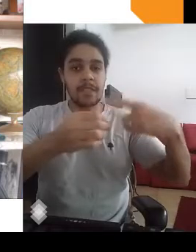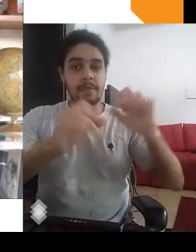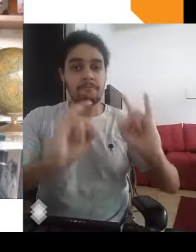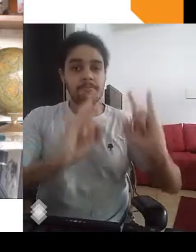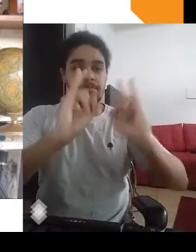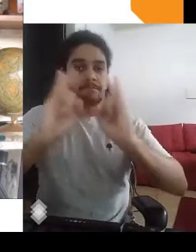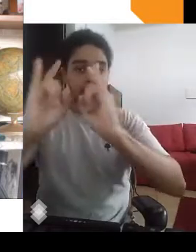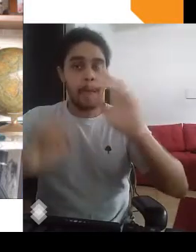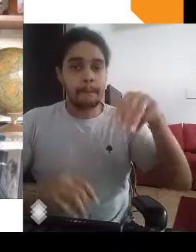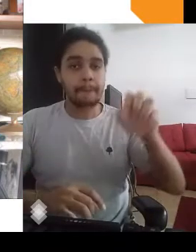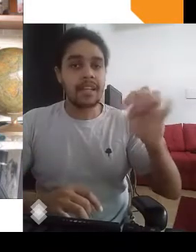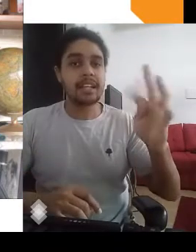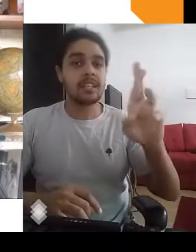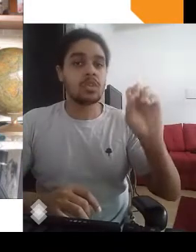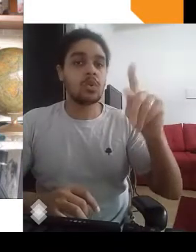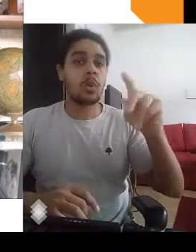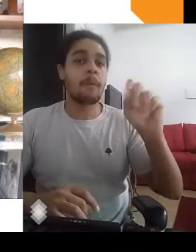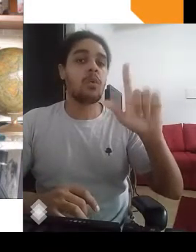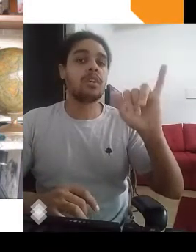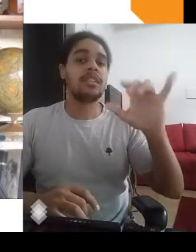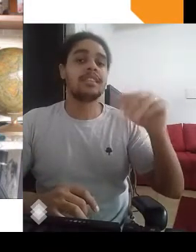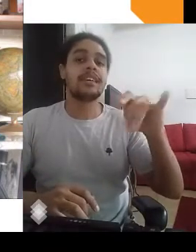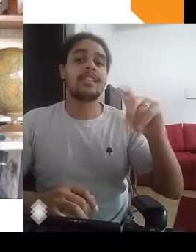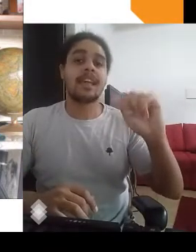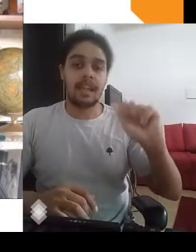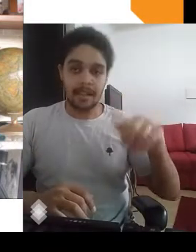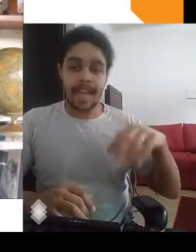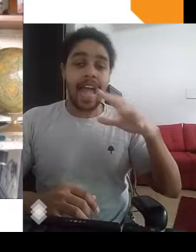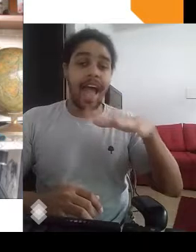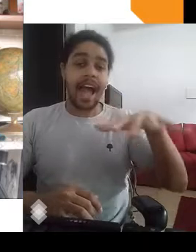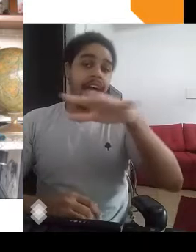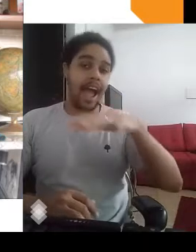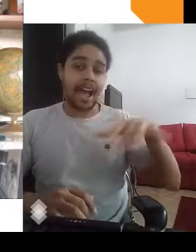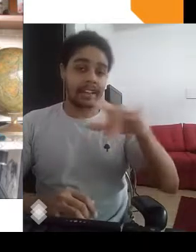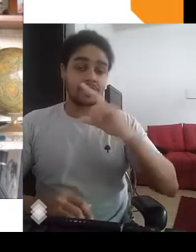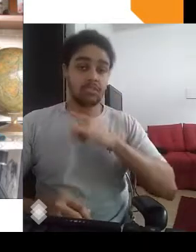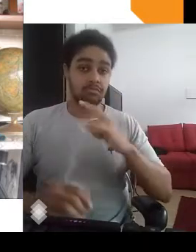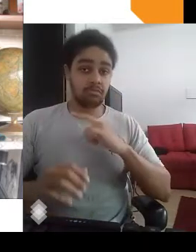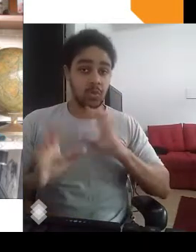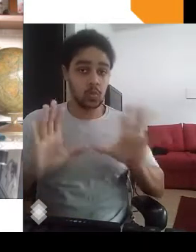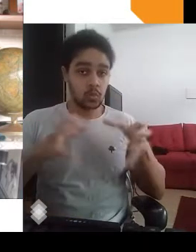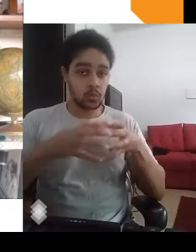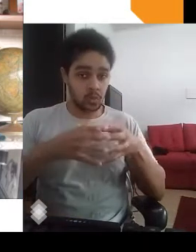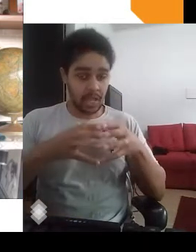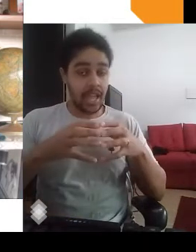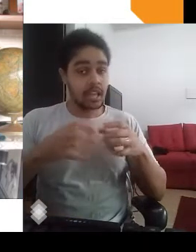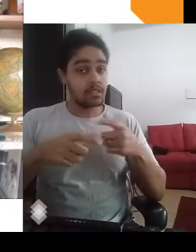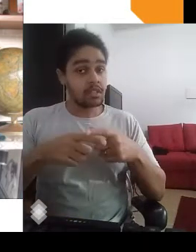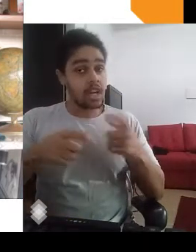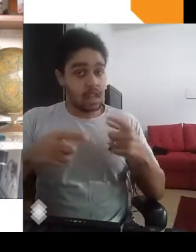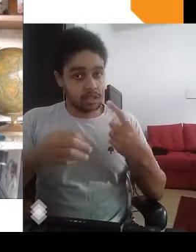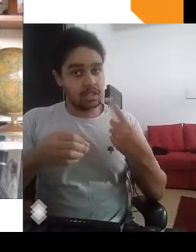uma região metropolitana? Uma região metropolitana é a área formada que vai reunir uma